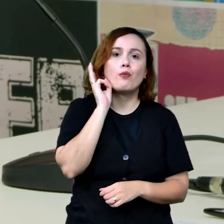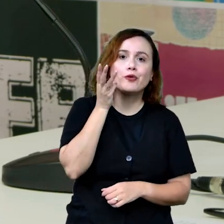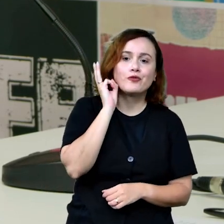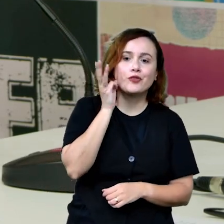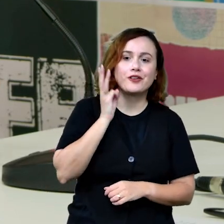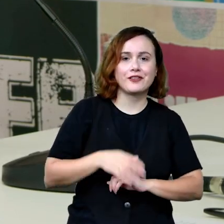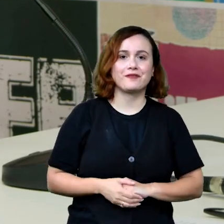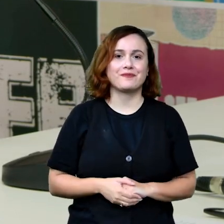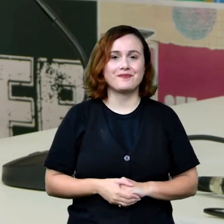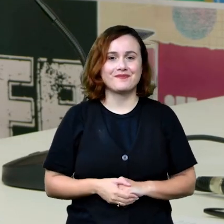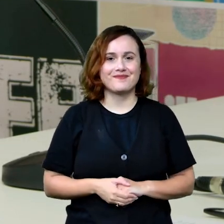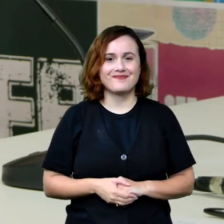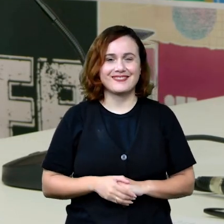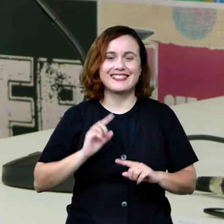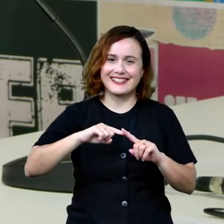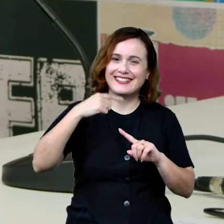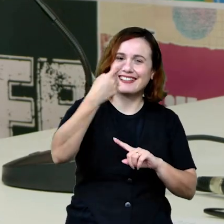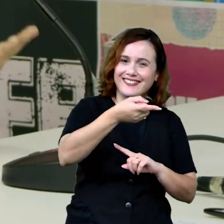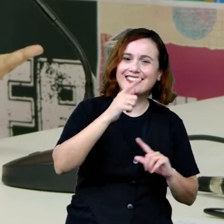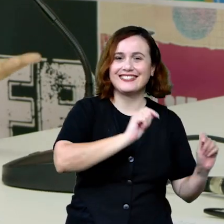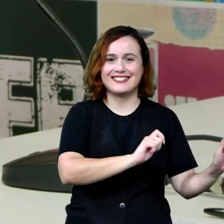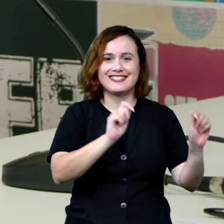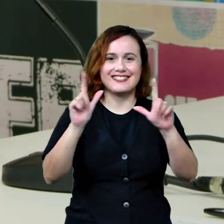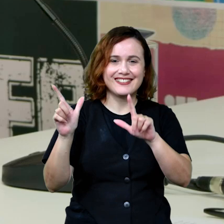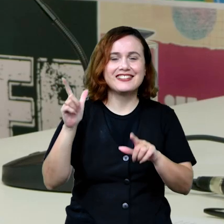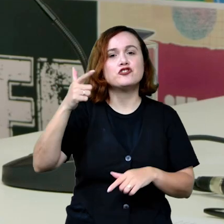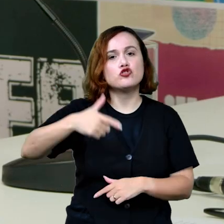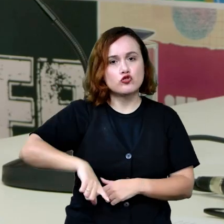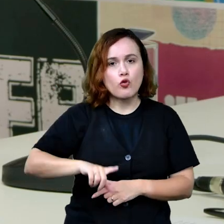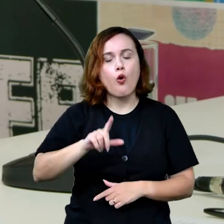Spotify, Estação IFB. Te esperamos no